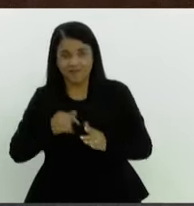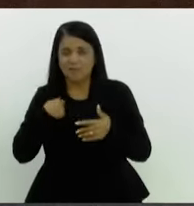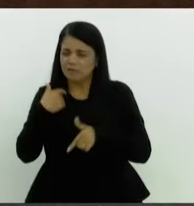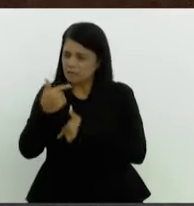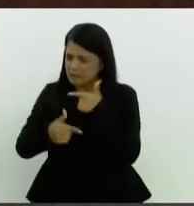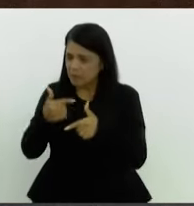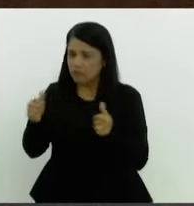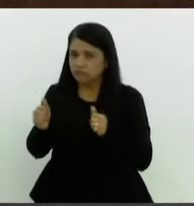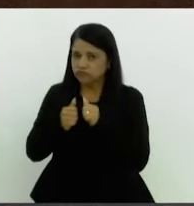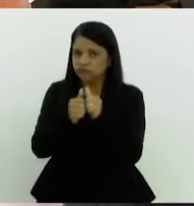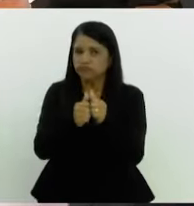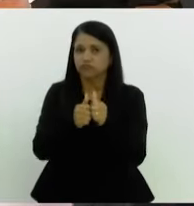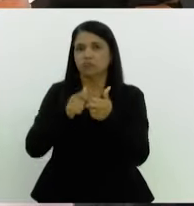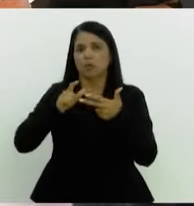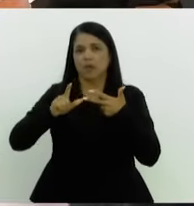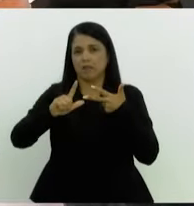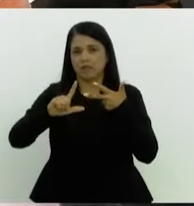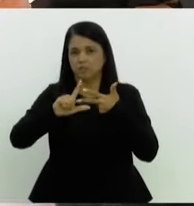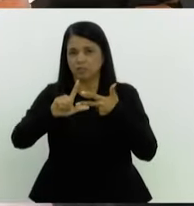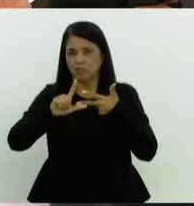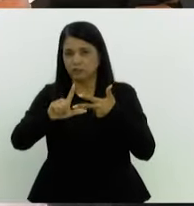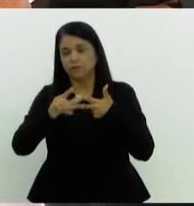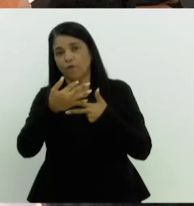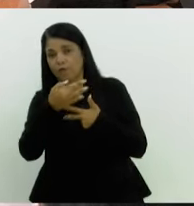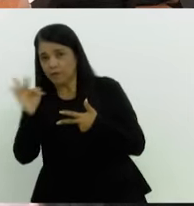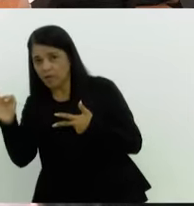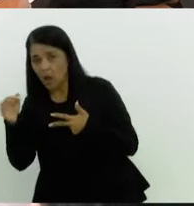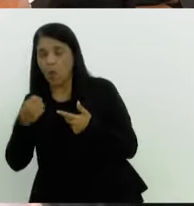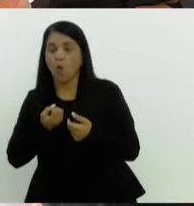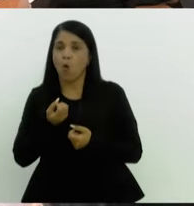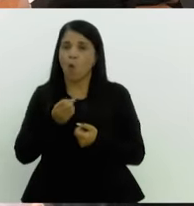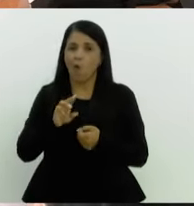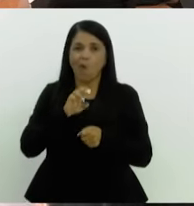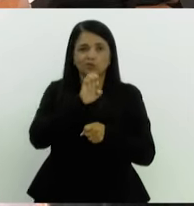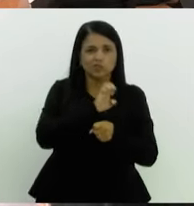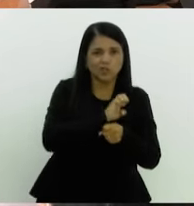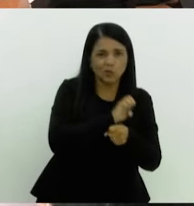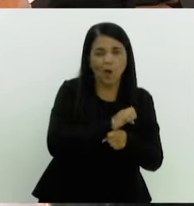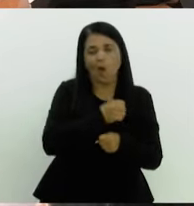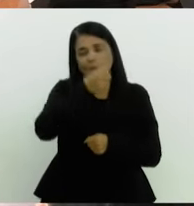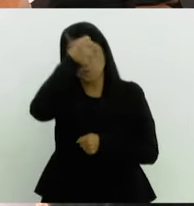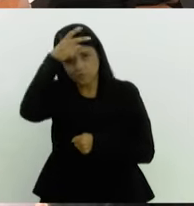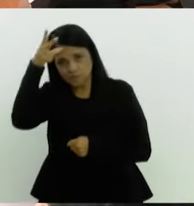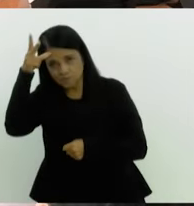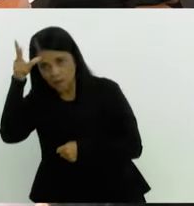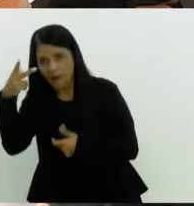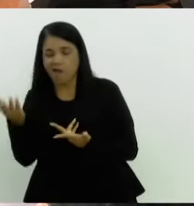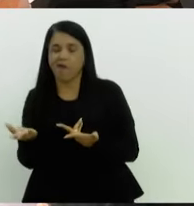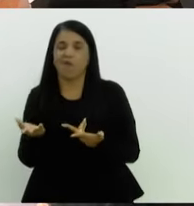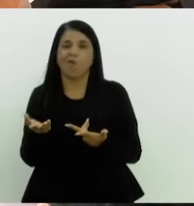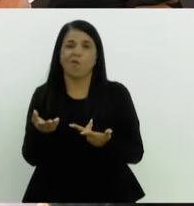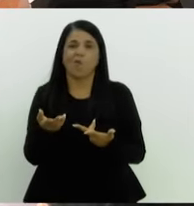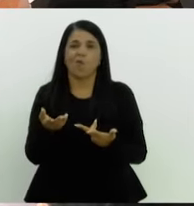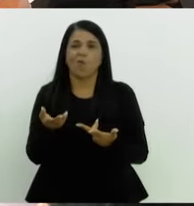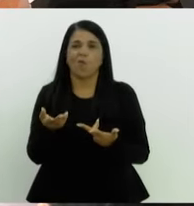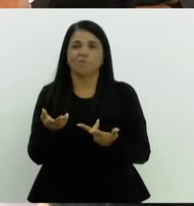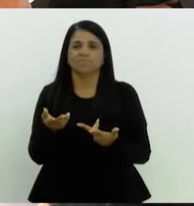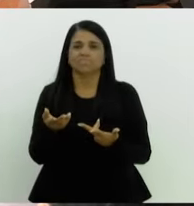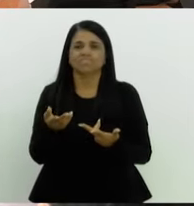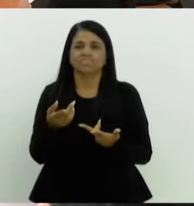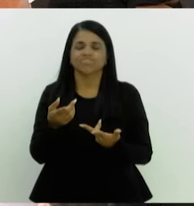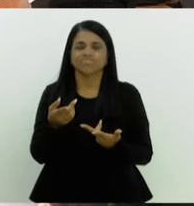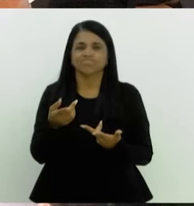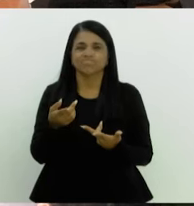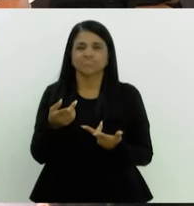com o legislativo seja ele o Federal seja ele o estadual e o Municipal eu acho que a gente tem eh quebrado